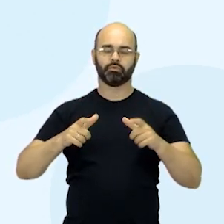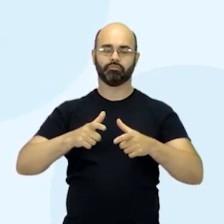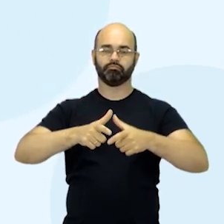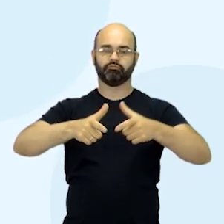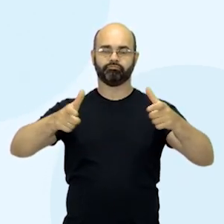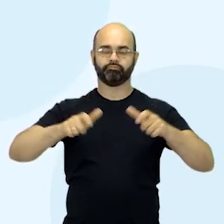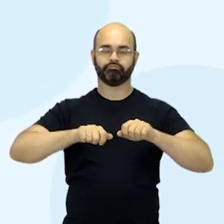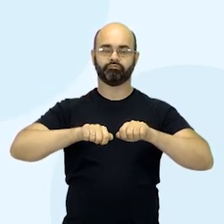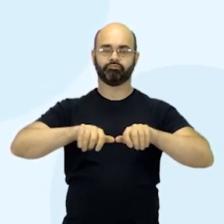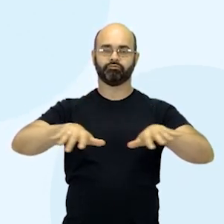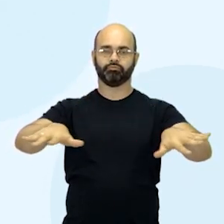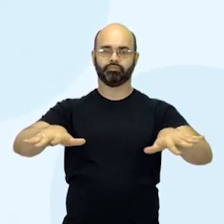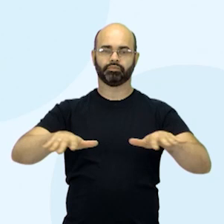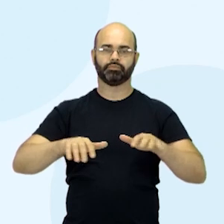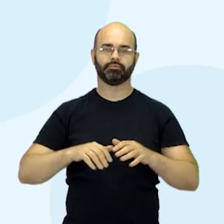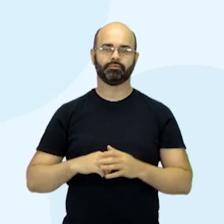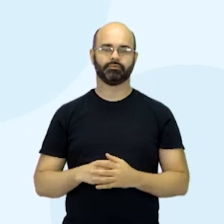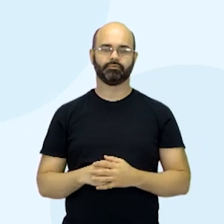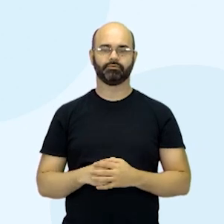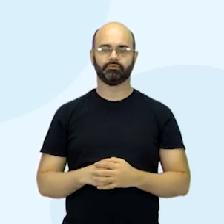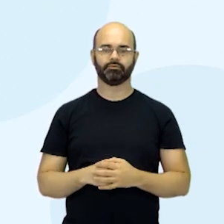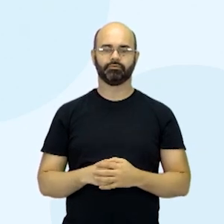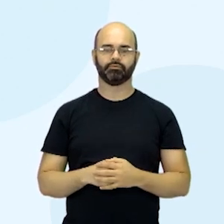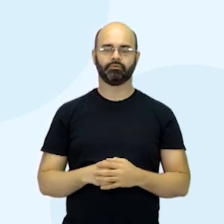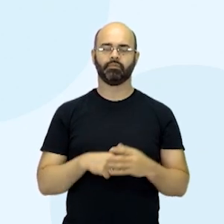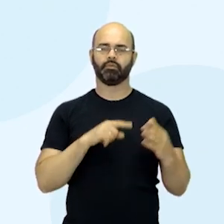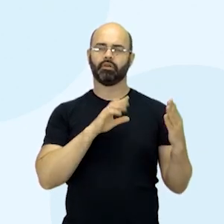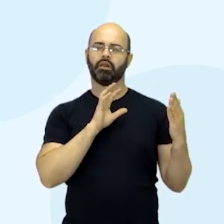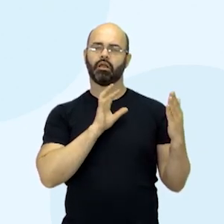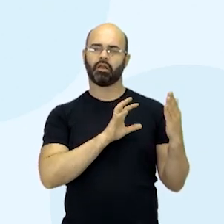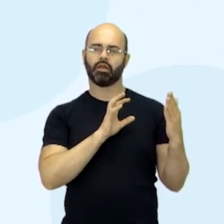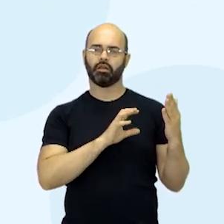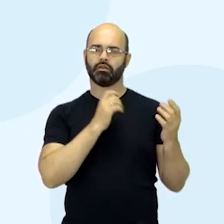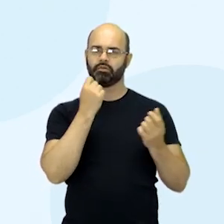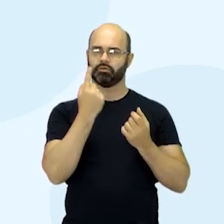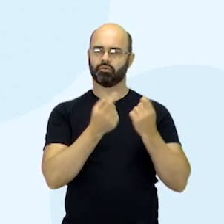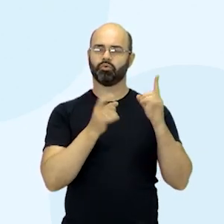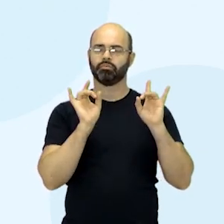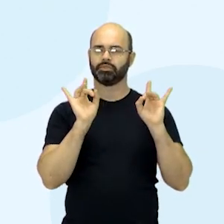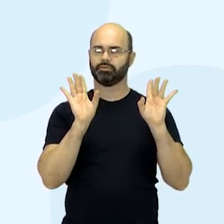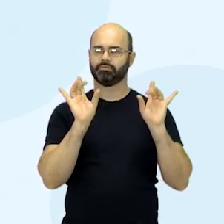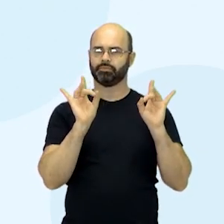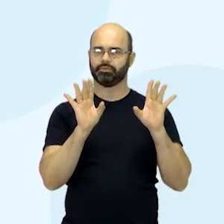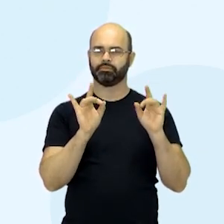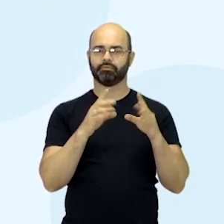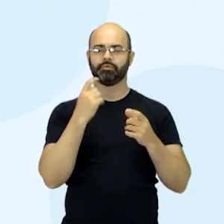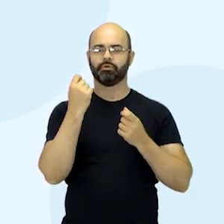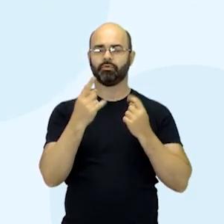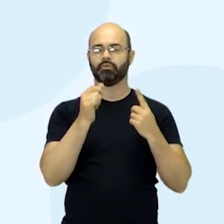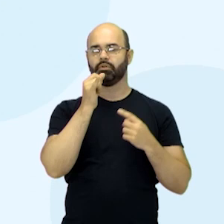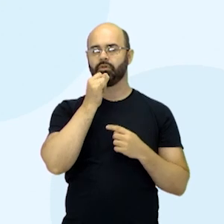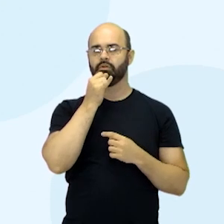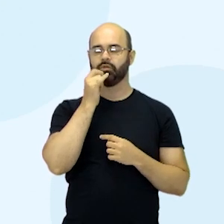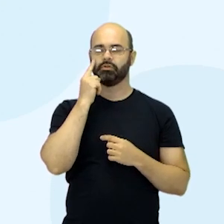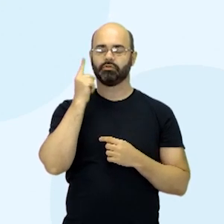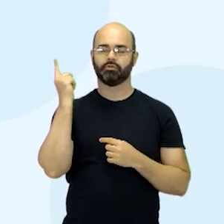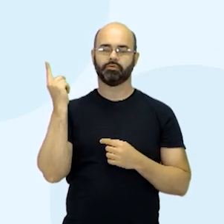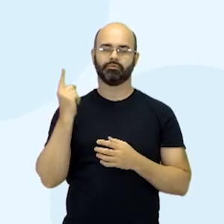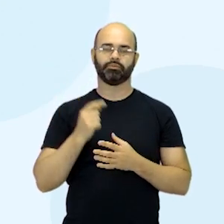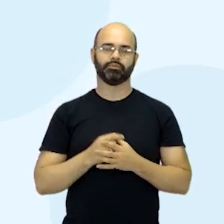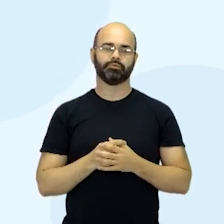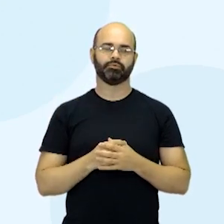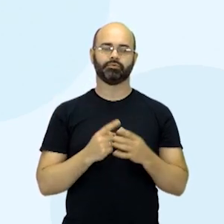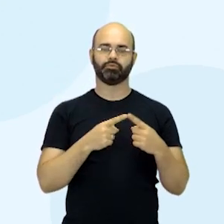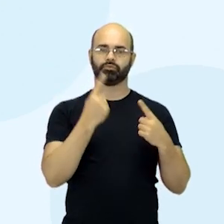Então, assim, ele possui algumas características específicas e nós vamos ver algumas delas. Por exemplo, eu coloquei que